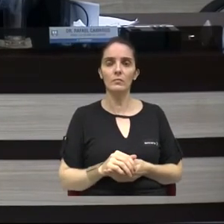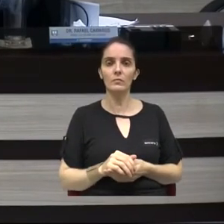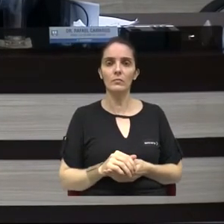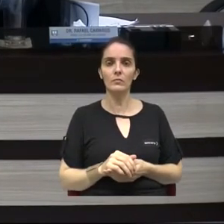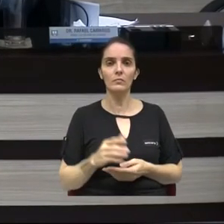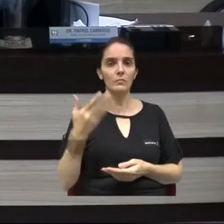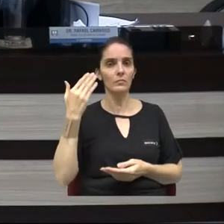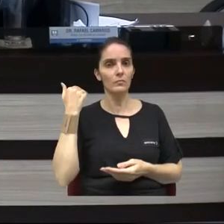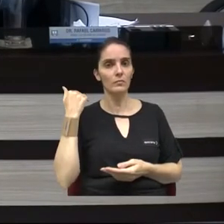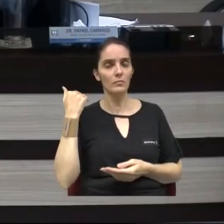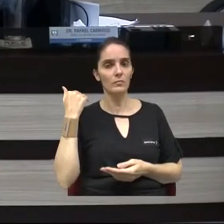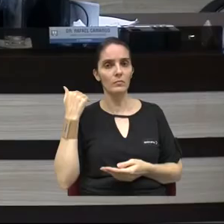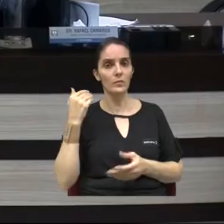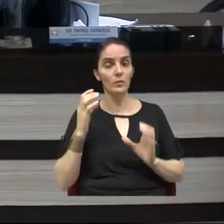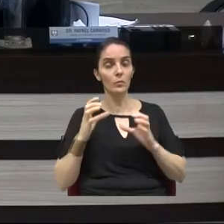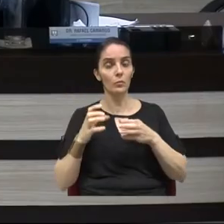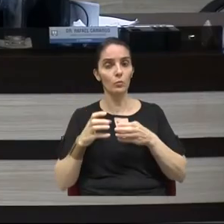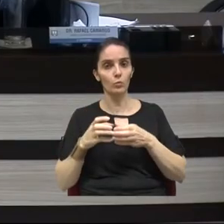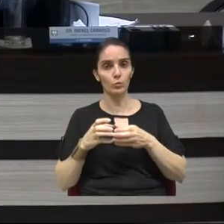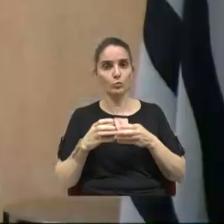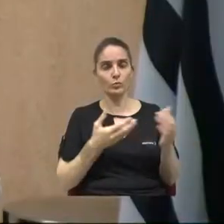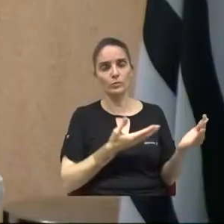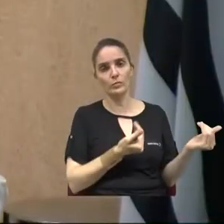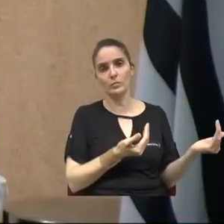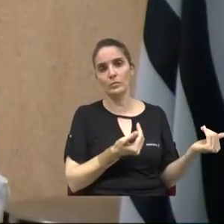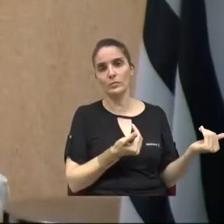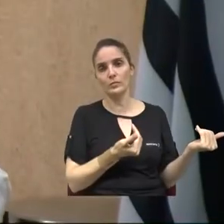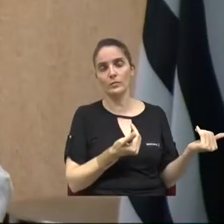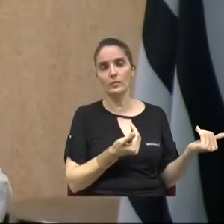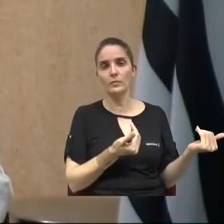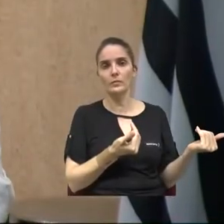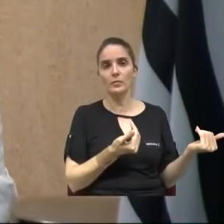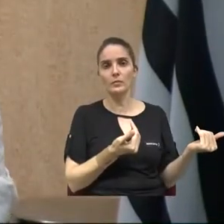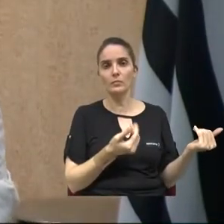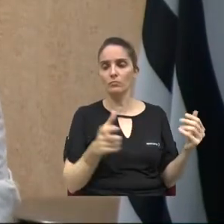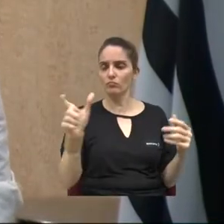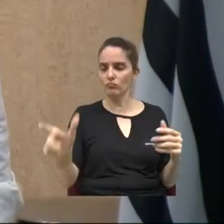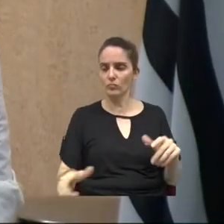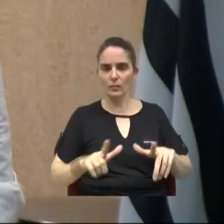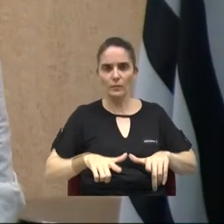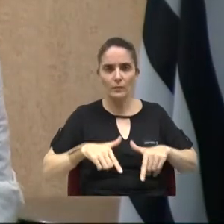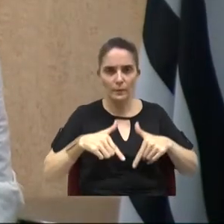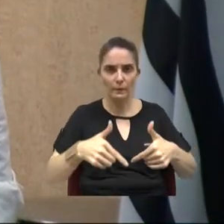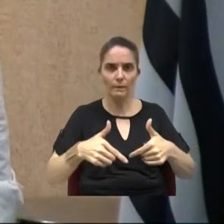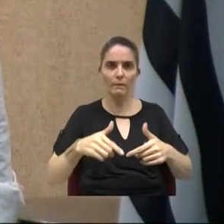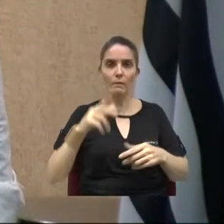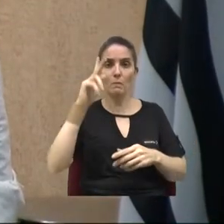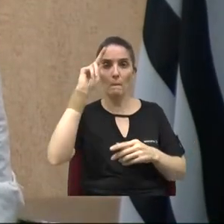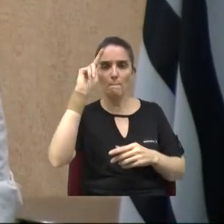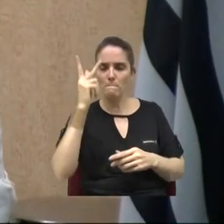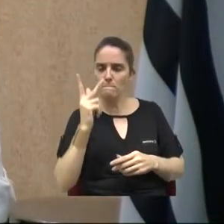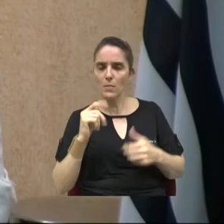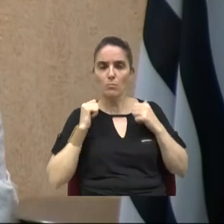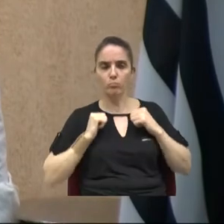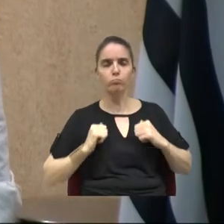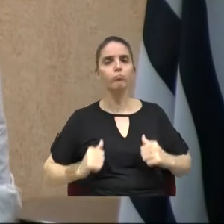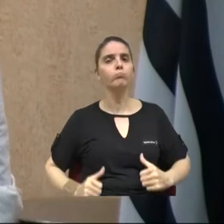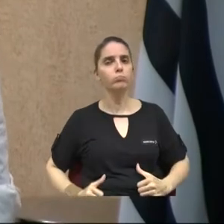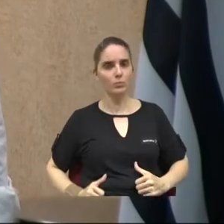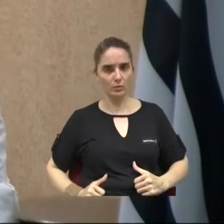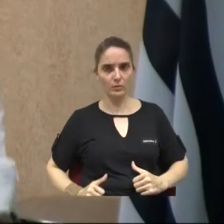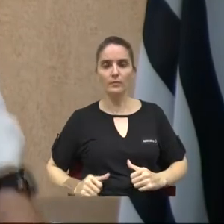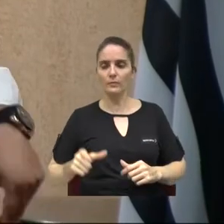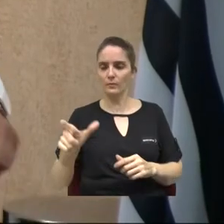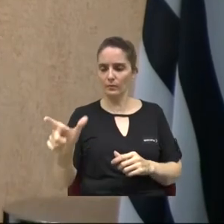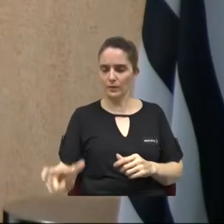São Sebastião, um grupo de jovens, um cara sempre guerreiro, lutador, humilde, e chegou onde chegou por